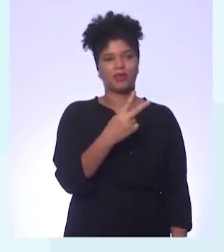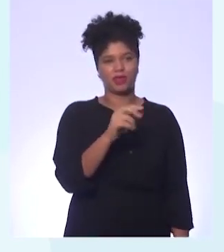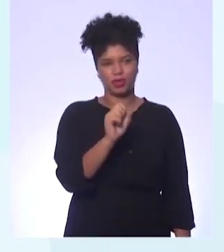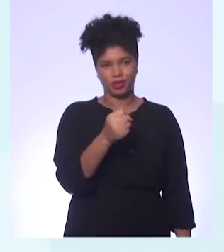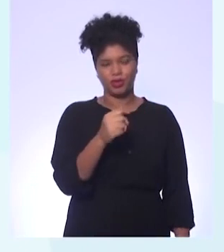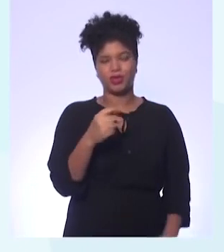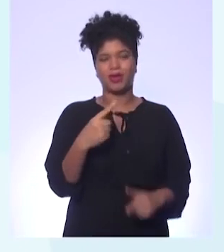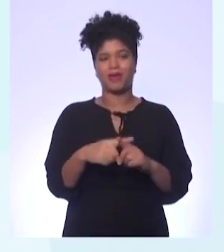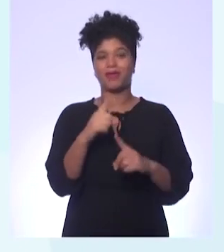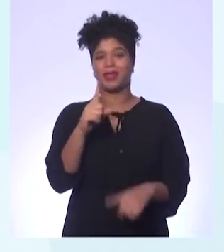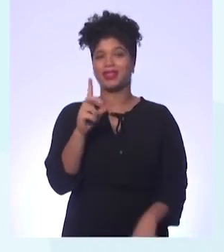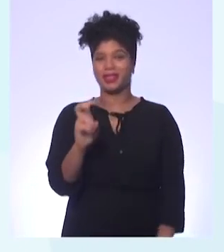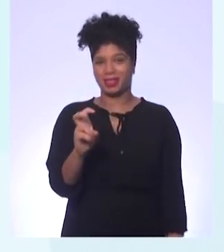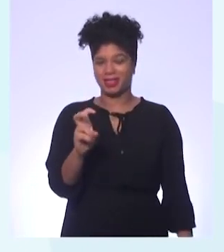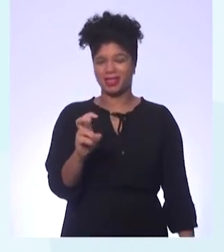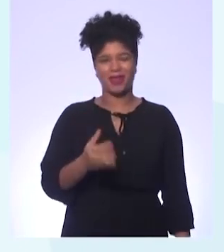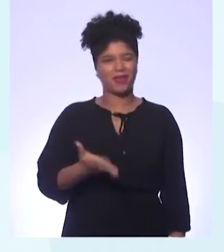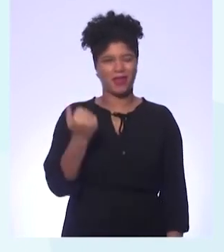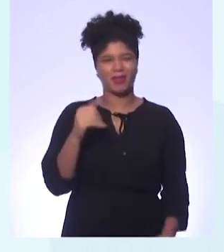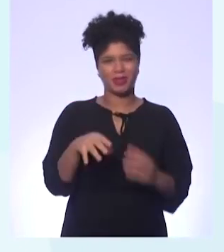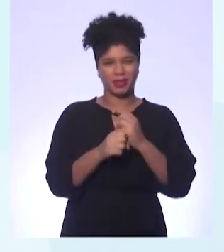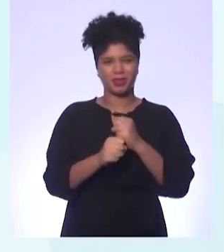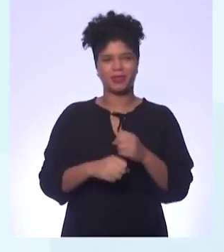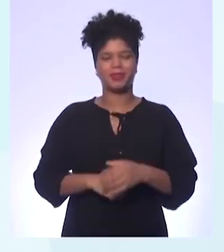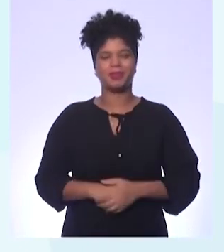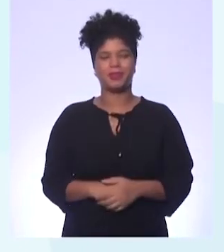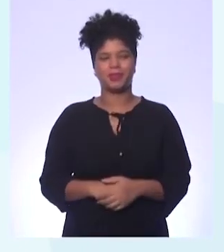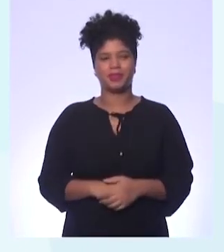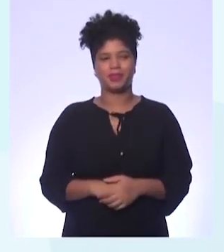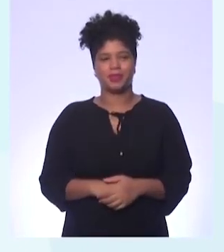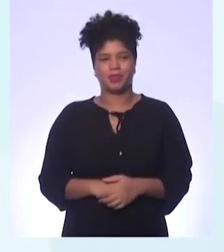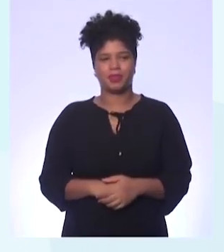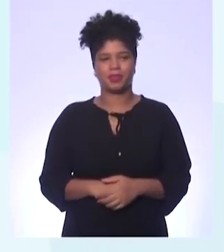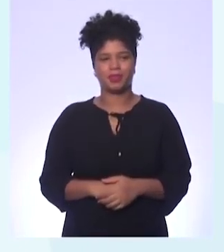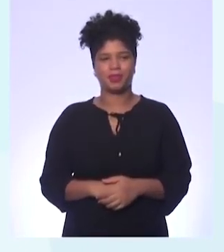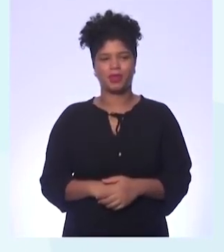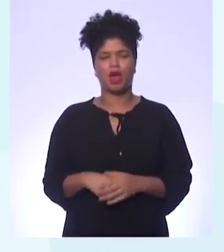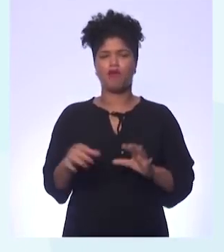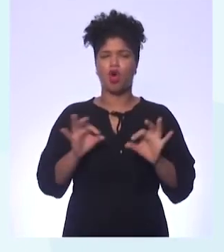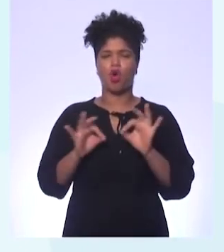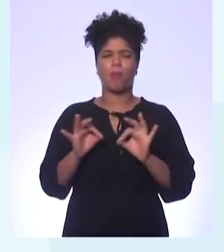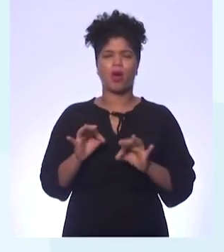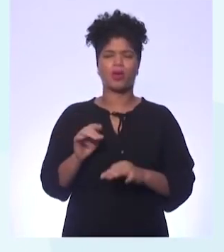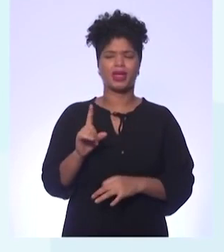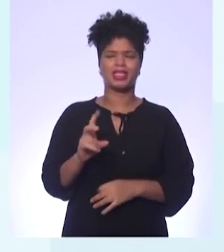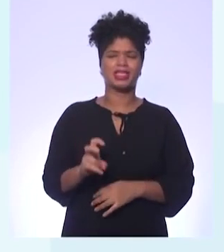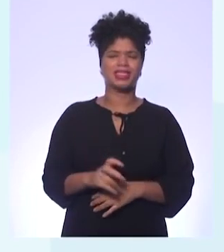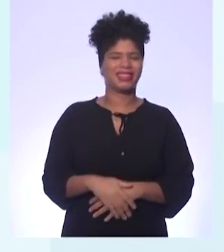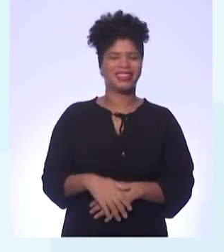6,28 vezes 15. Vou fazer a continha, tá bom? Esse meu 15 ficou muito feio, mas tá bom.